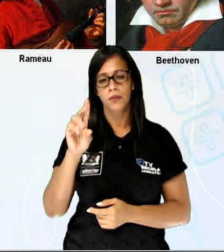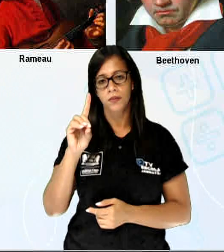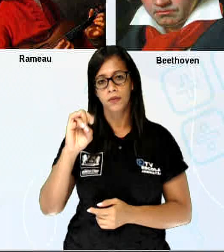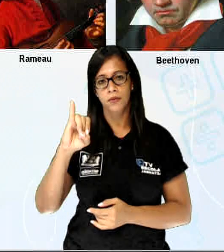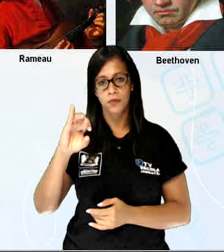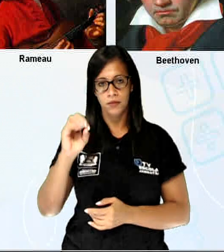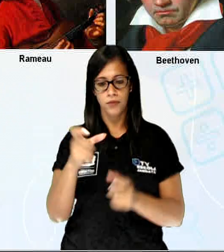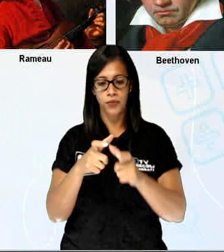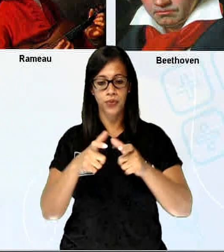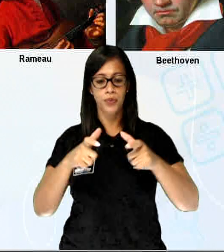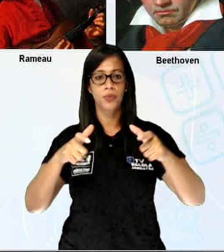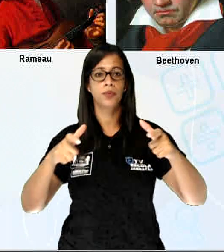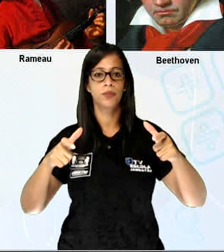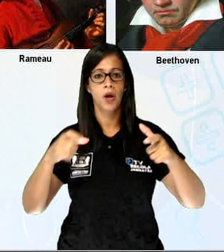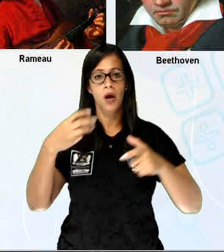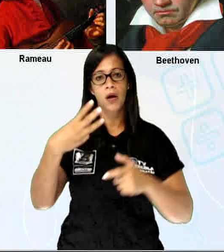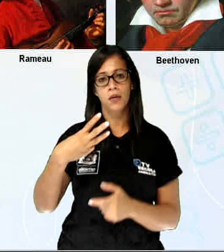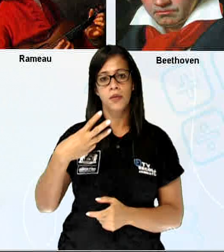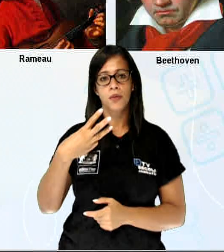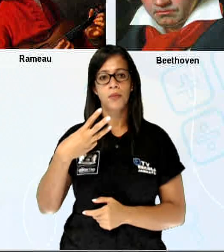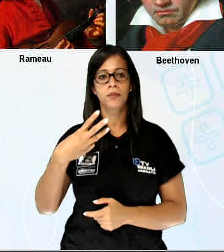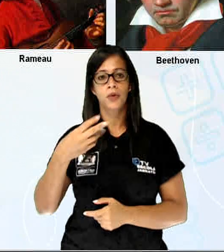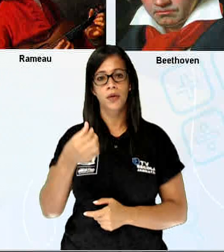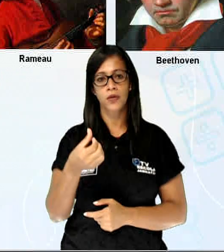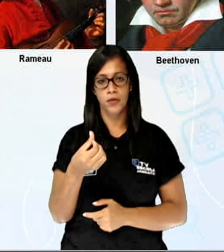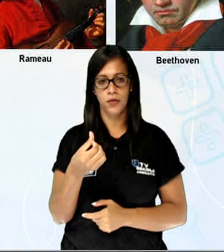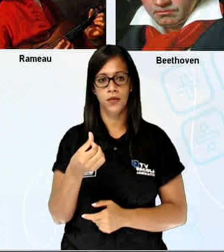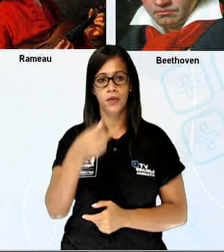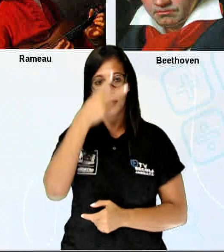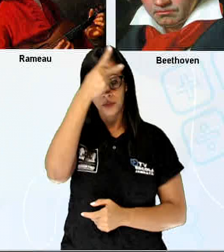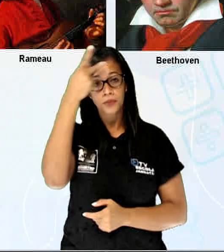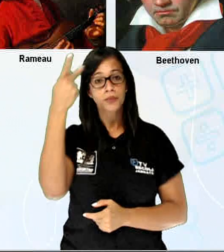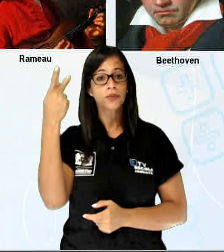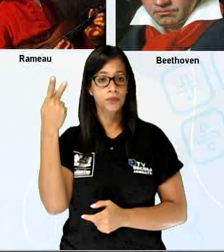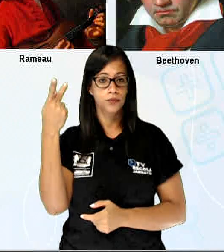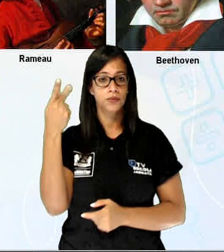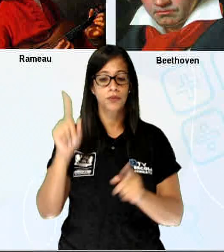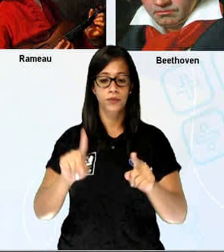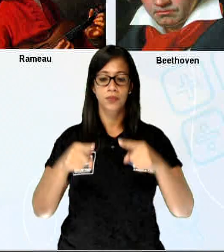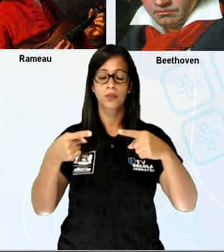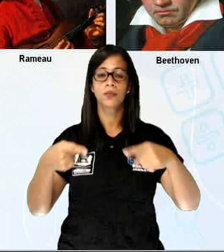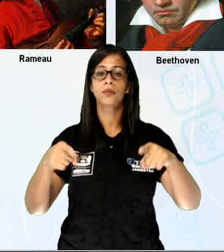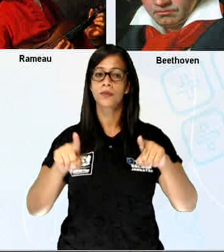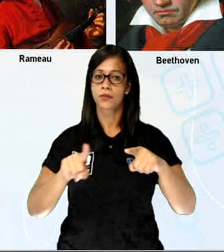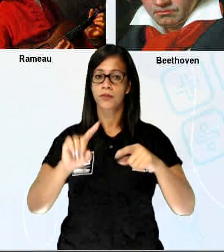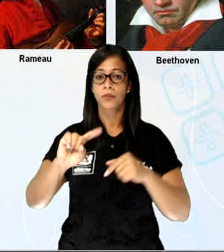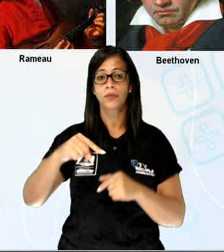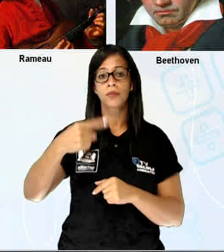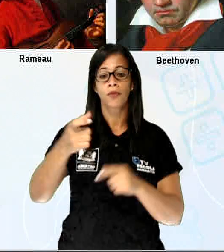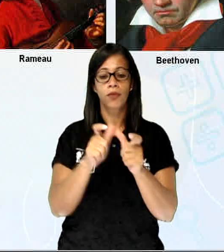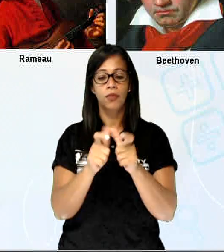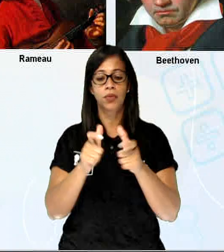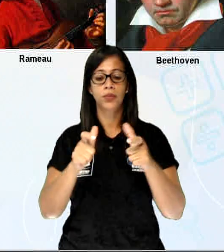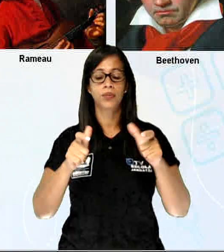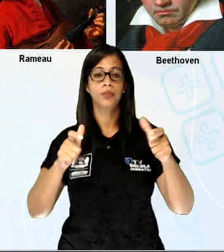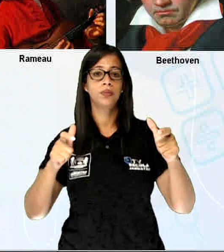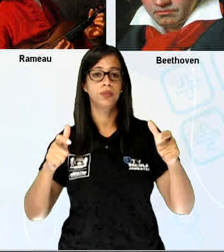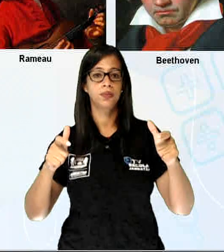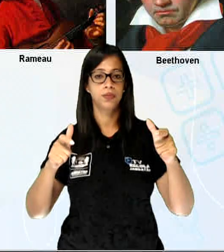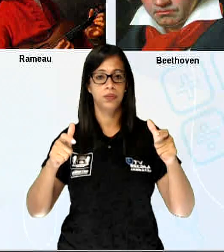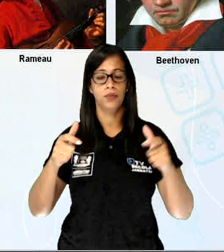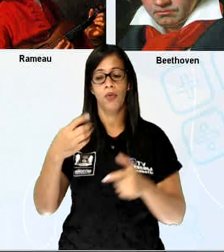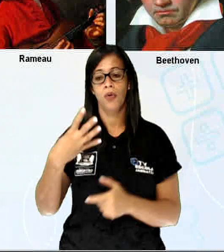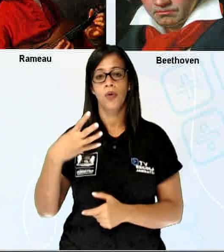familiares. No século XVIII, com o francês Rameau, esse número passou para 47. A partir